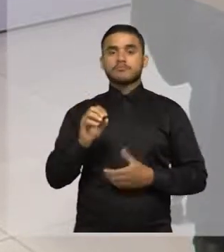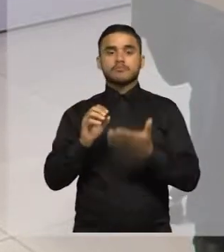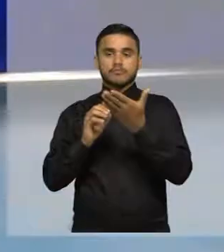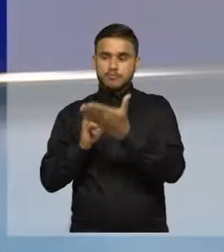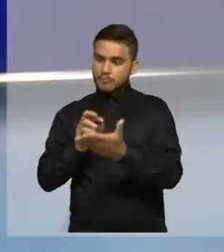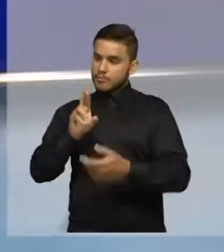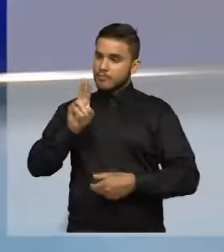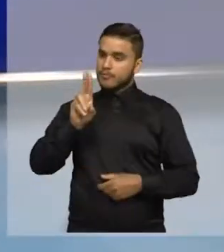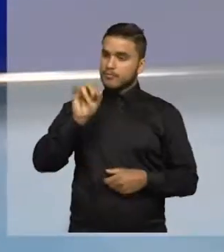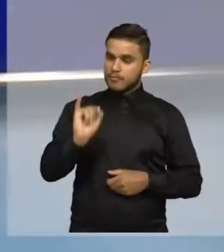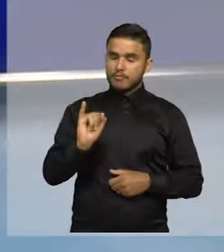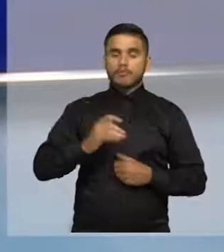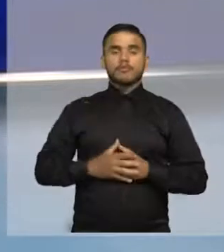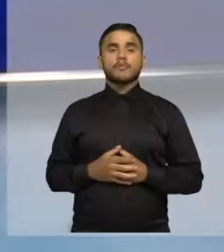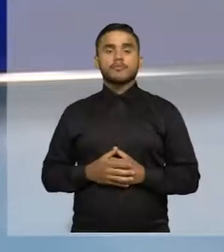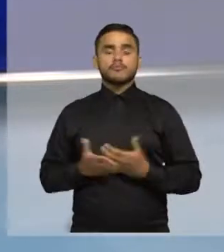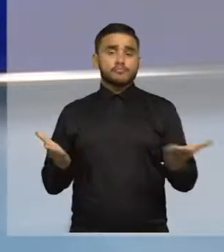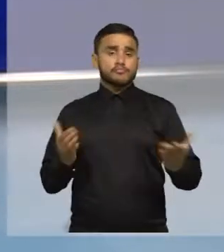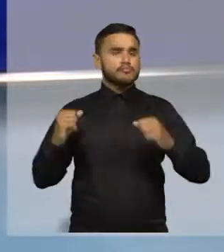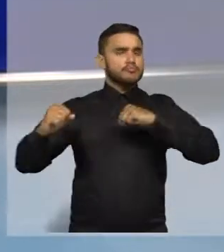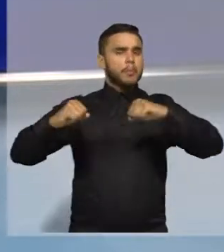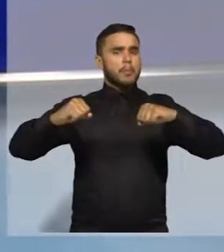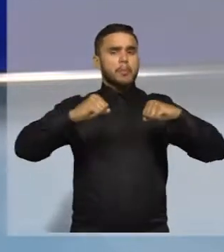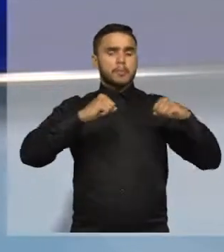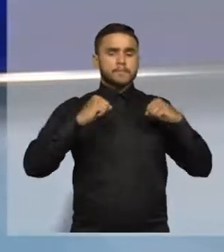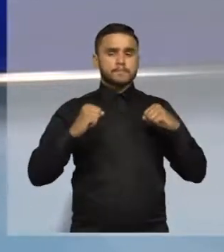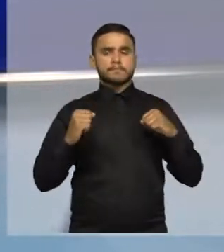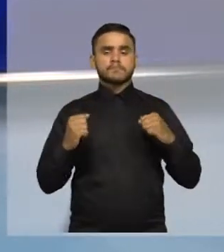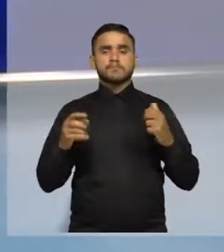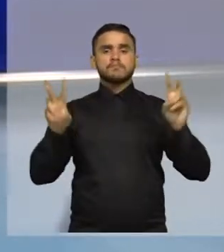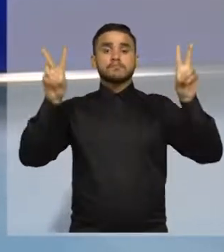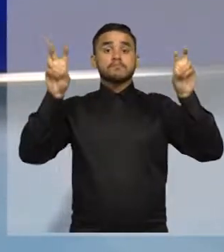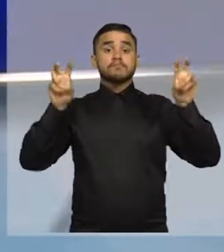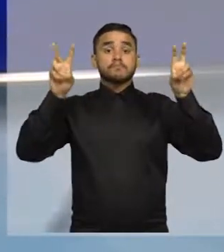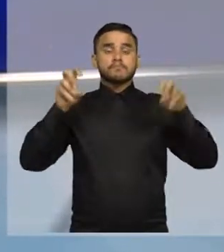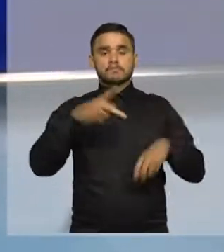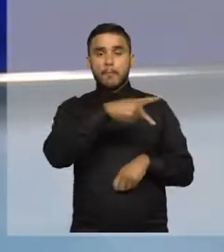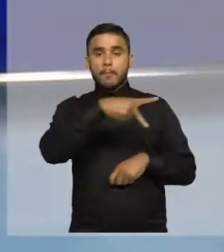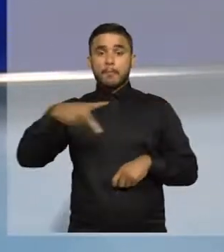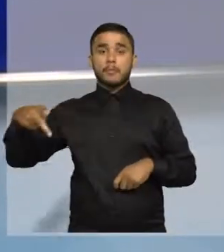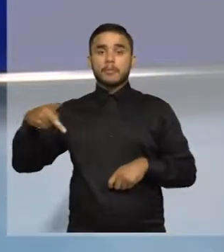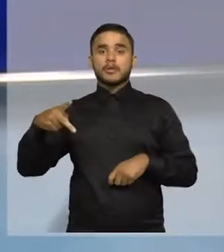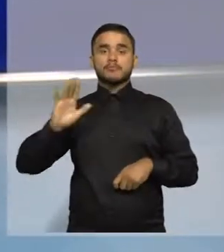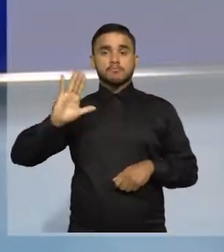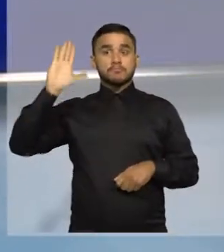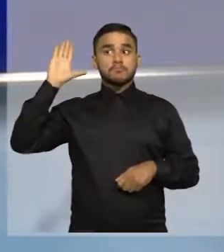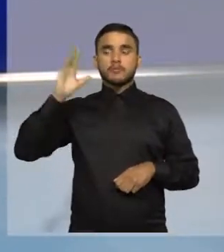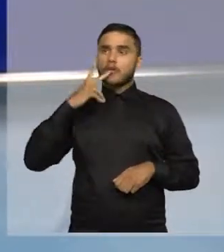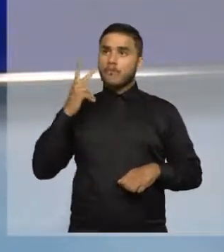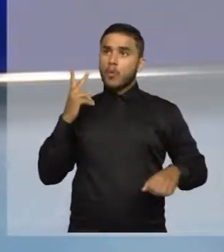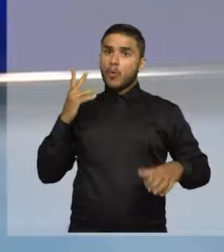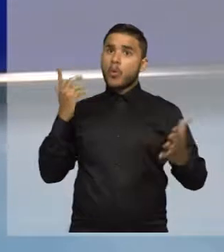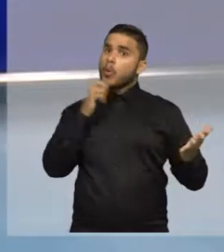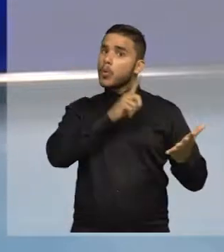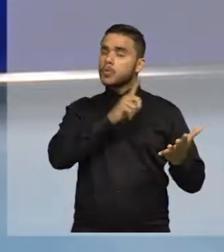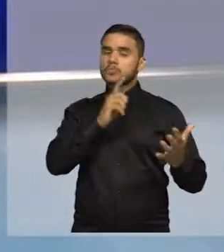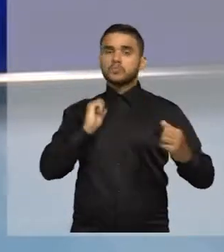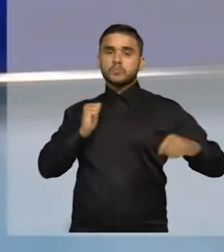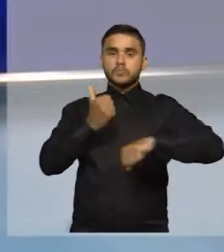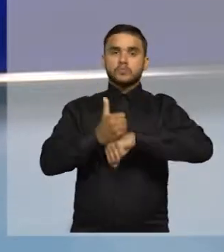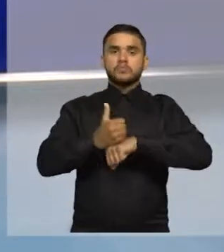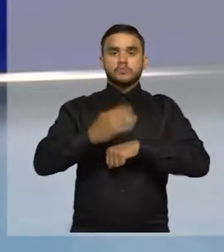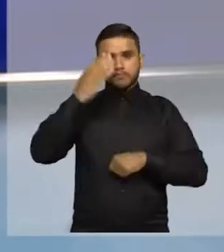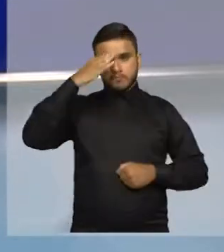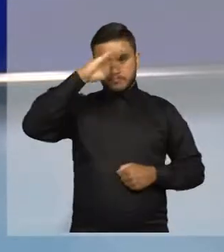Martinho Rodrigues, e vamos discutir, como não poderia deixar de ser, o resultado das eleições que consagrou